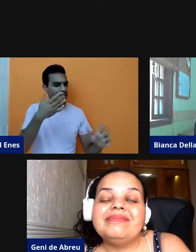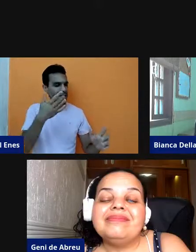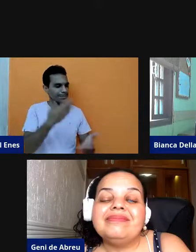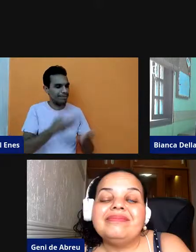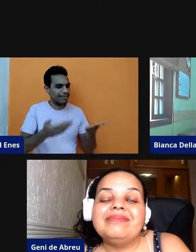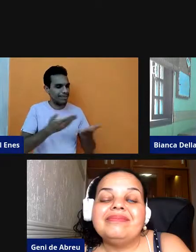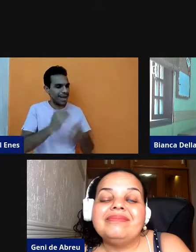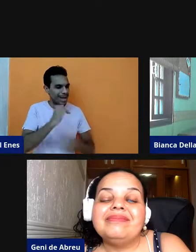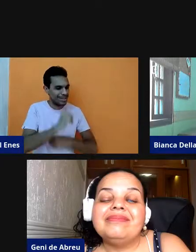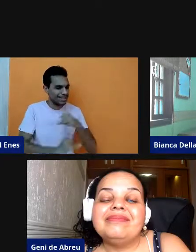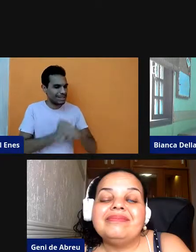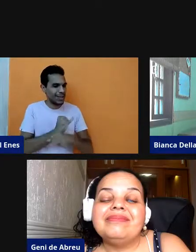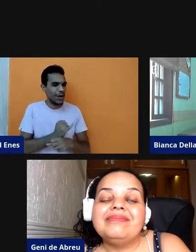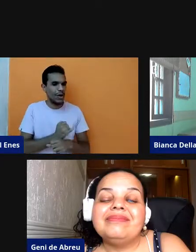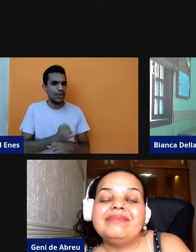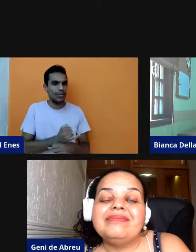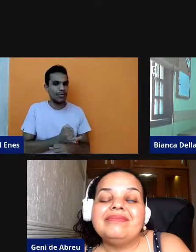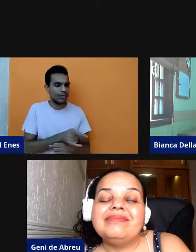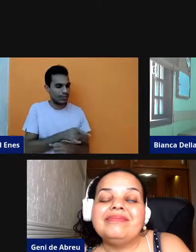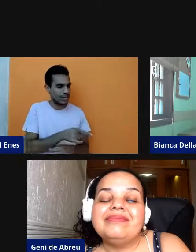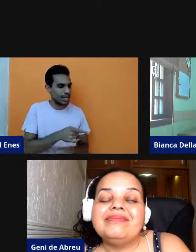né? Geni, está ouvindo?